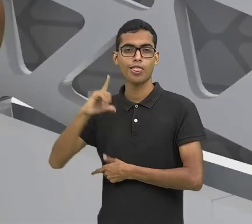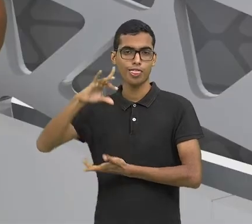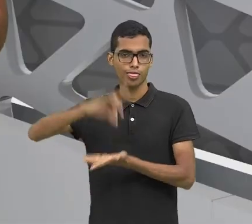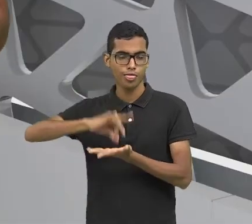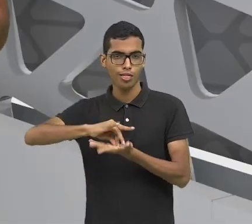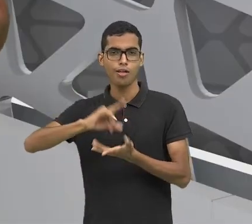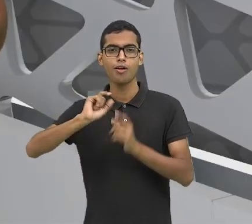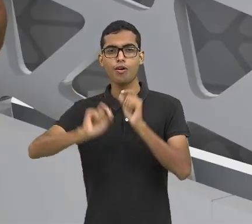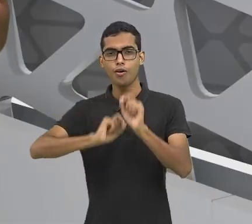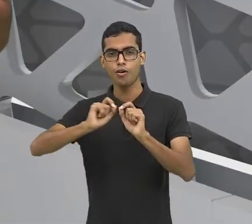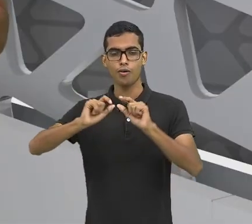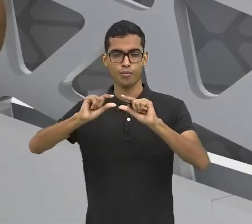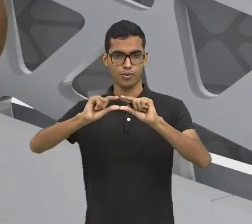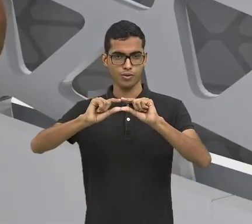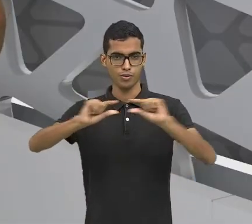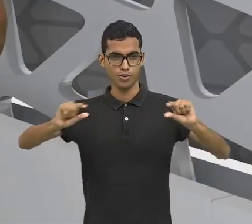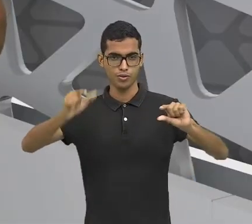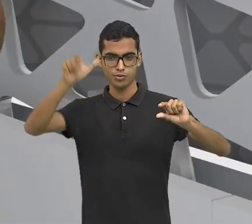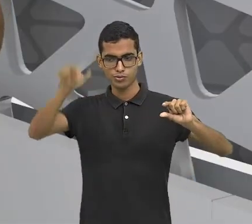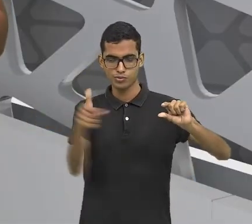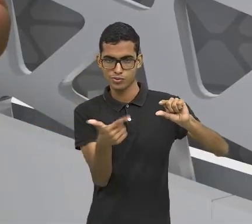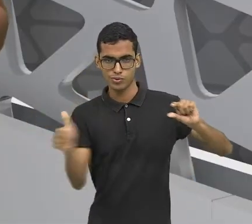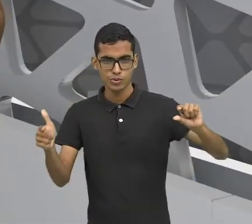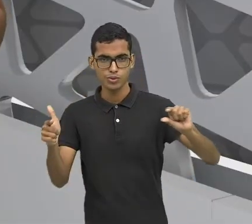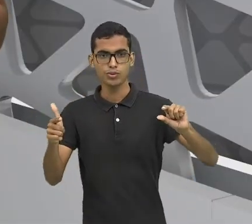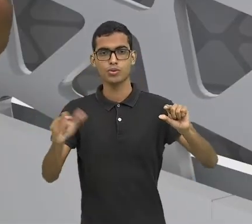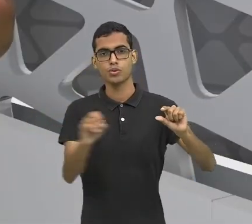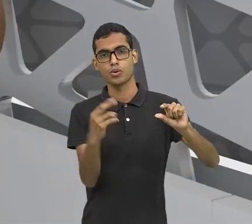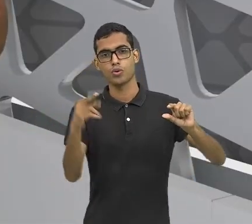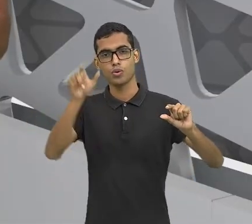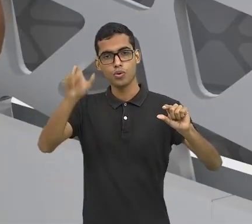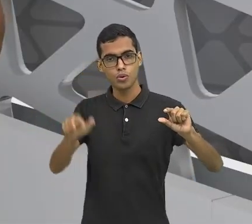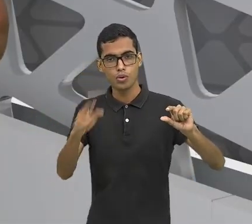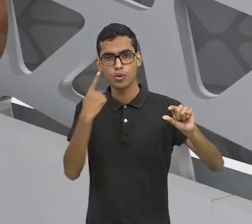oração sem sujeito ou uma oração com sujeito